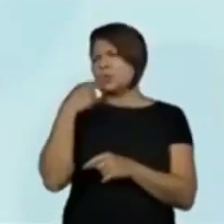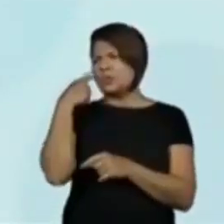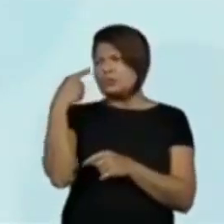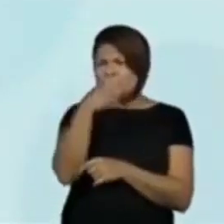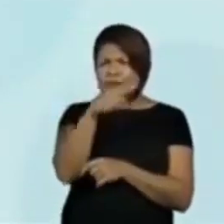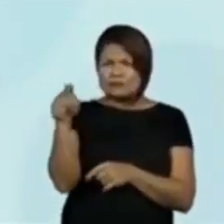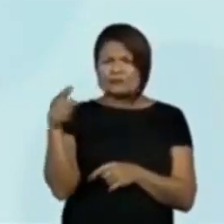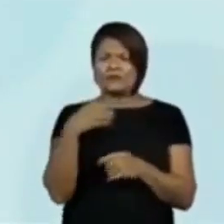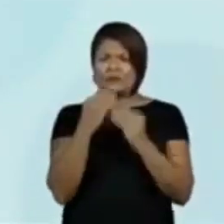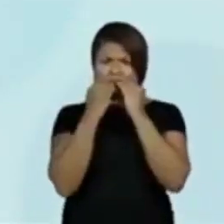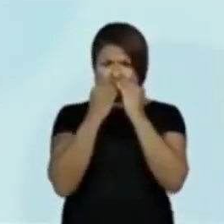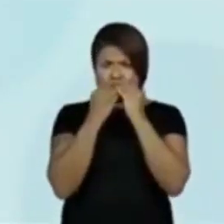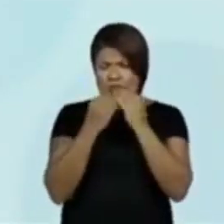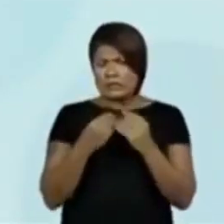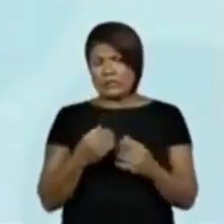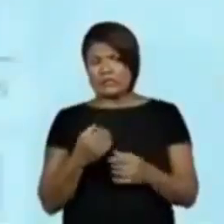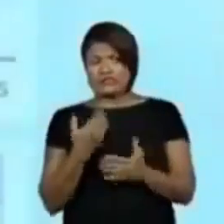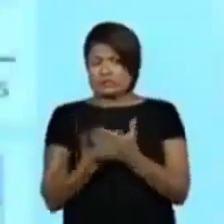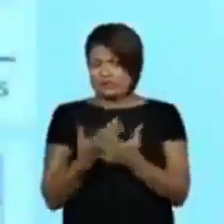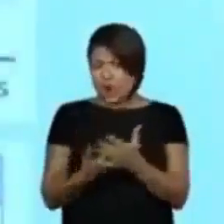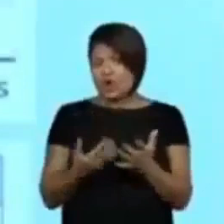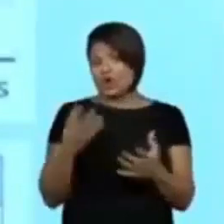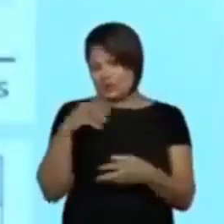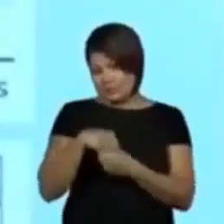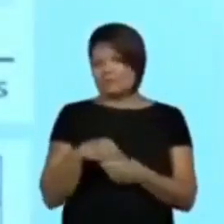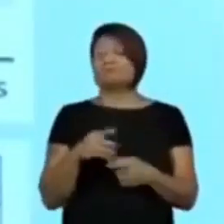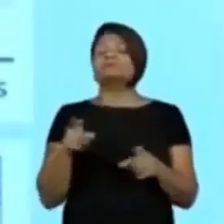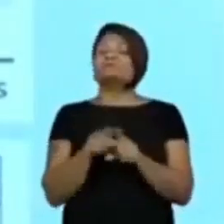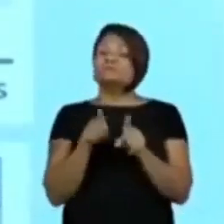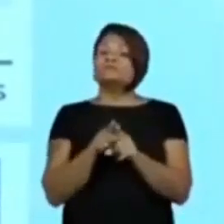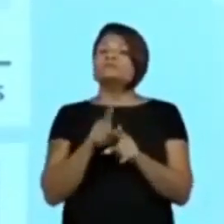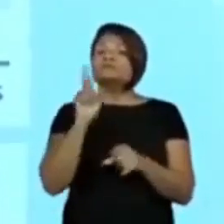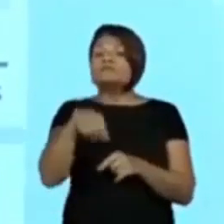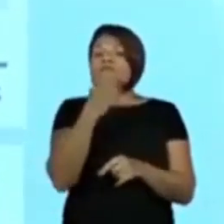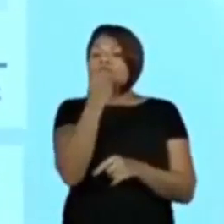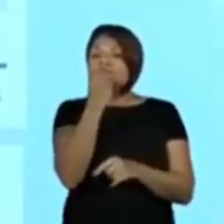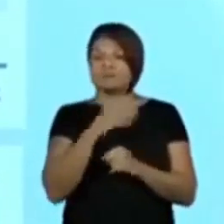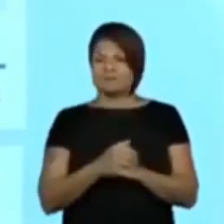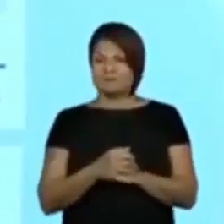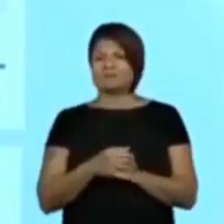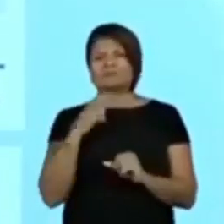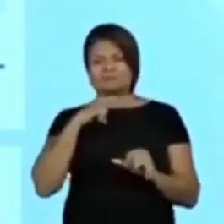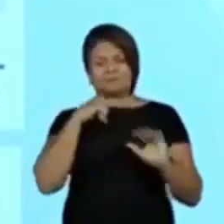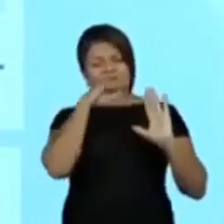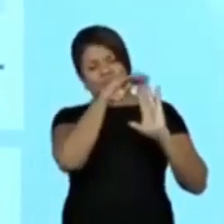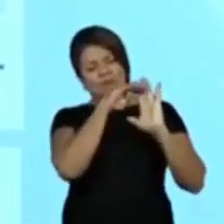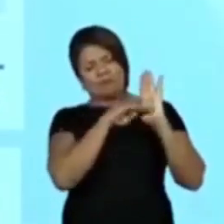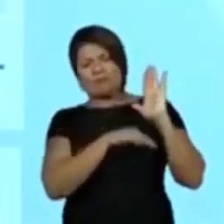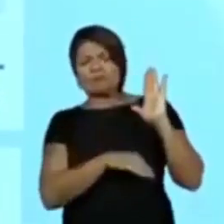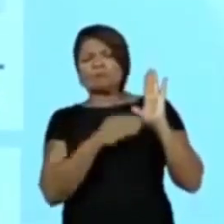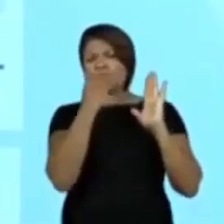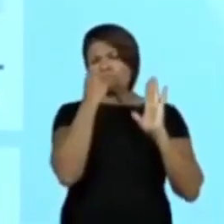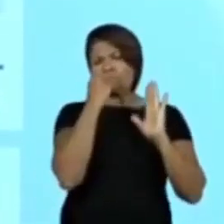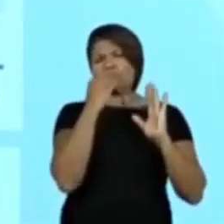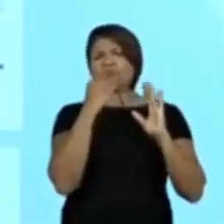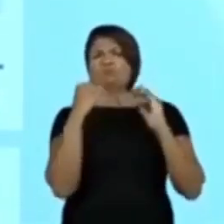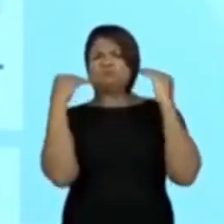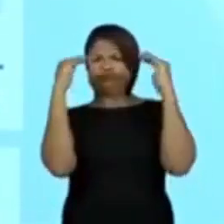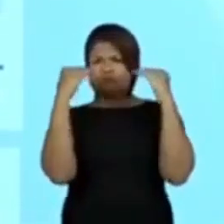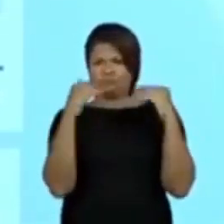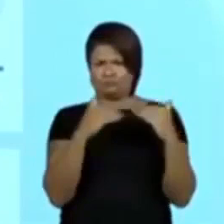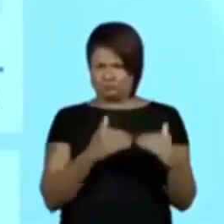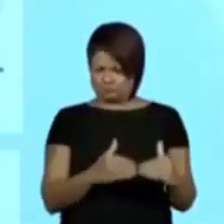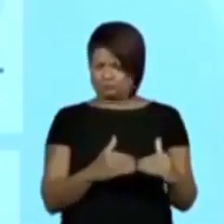da escola, que são sobre lanches, aonde eu tenho nos descritores os